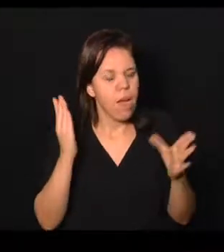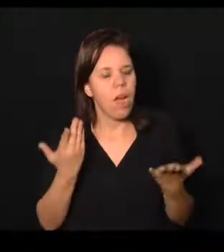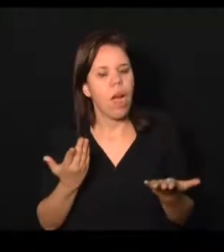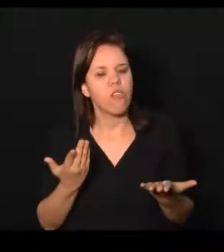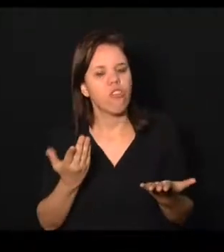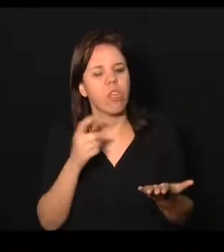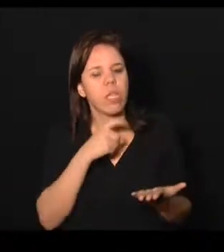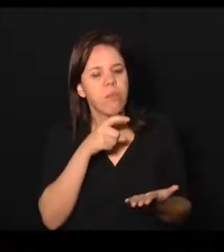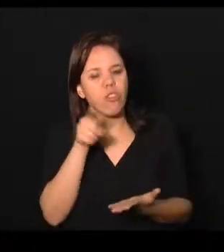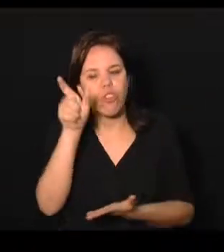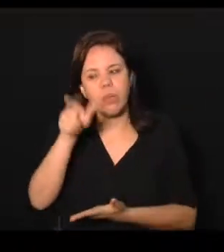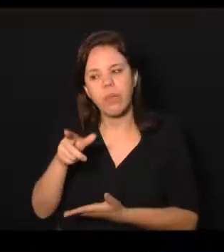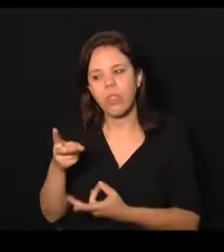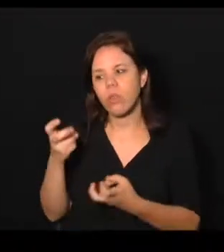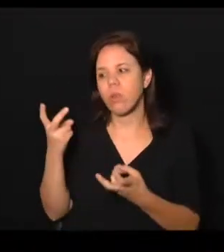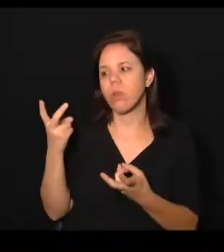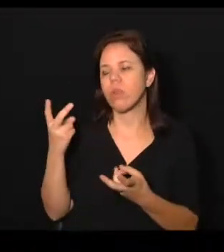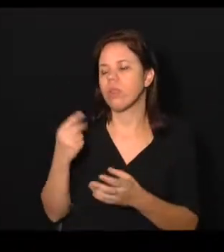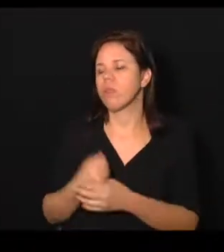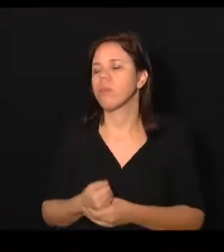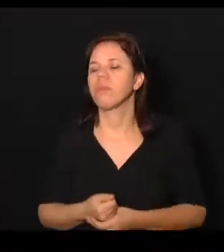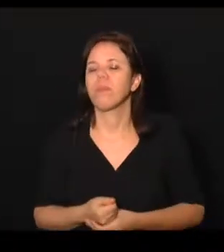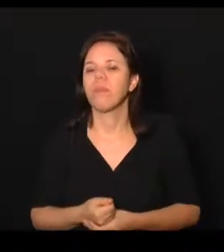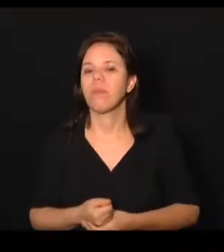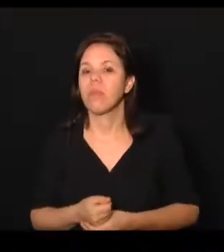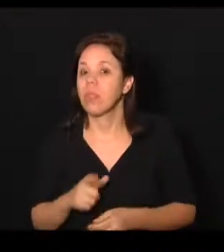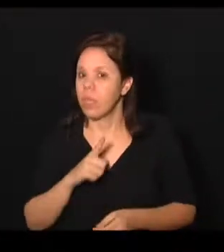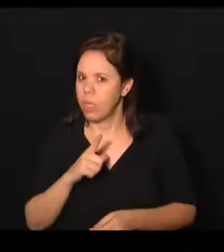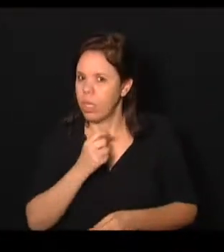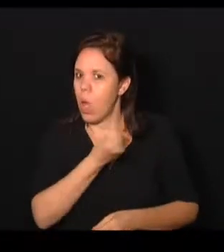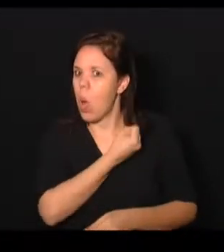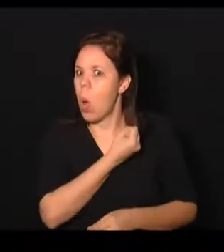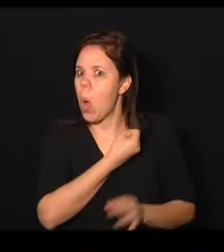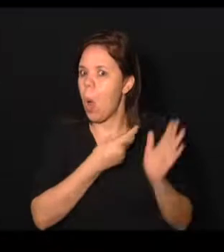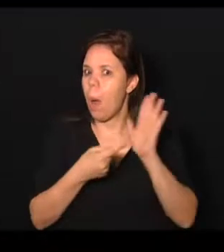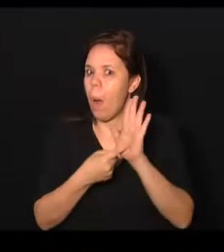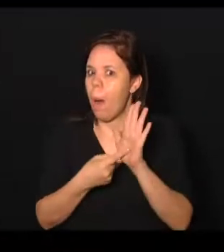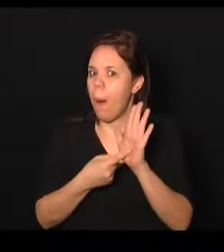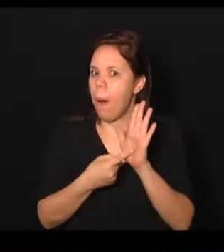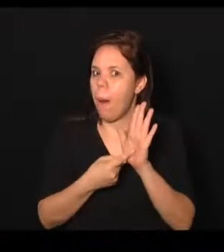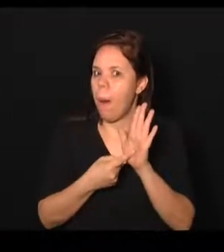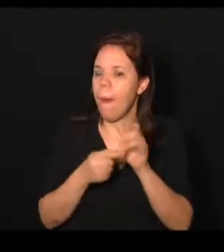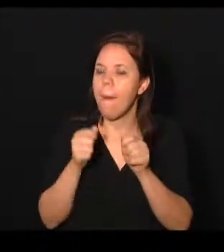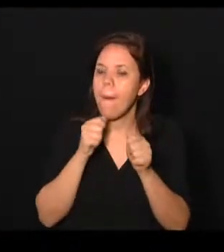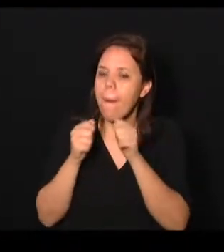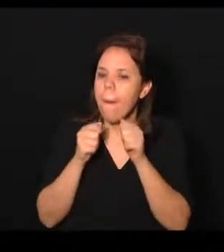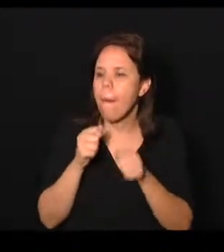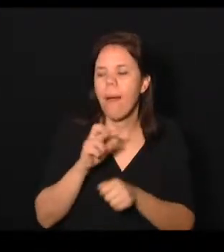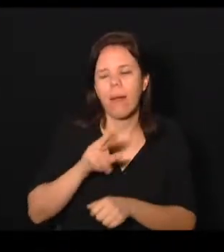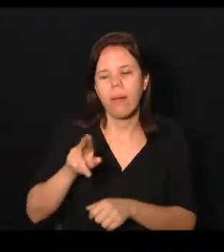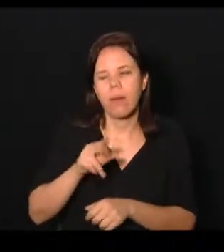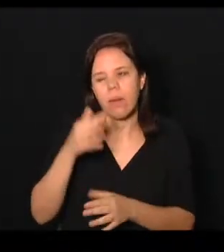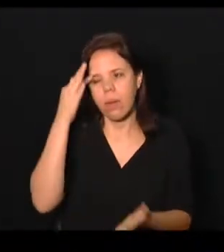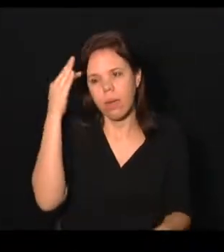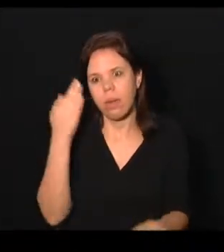lá um código de inaptidão que é entrevista não confiável. Então, se eu